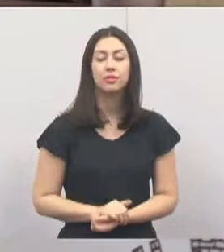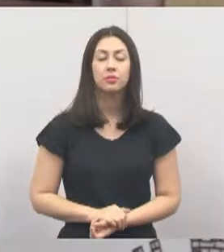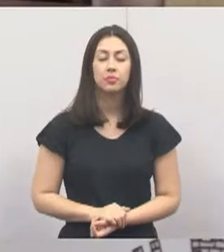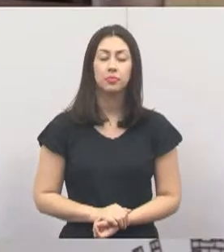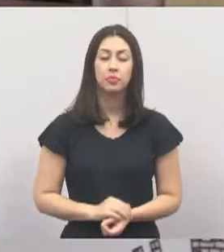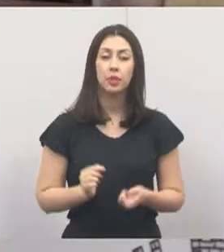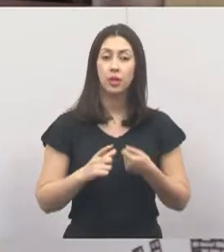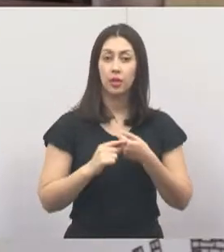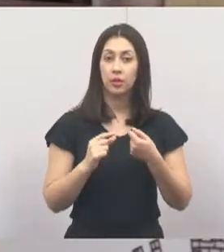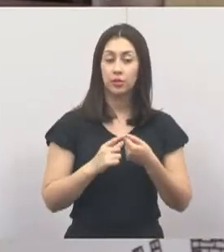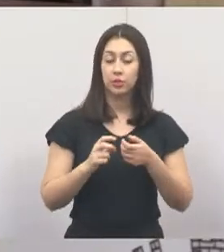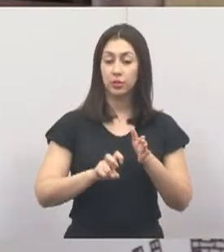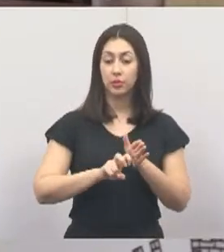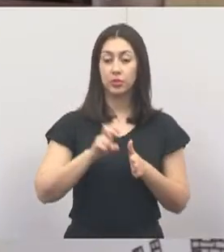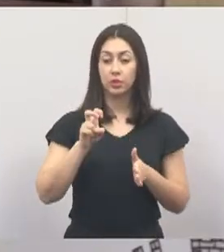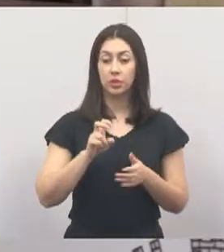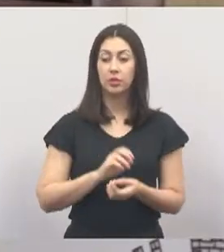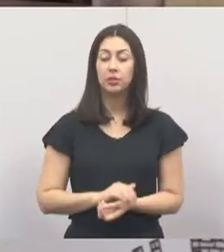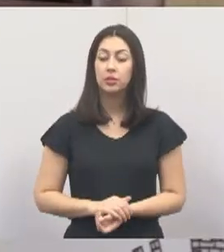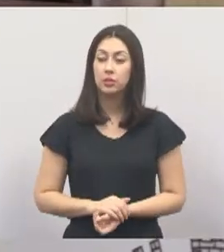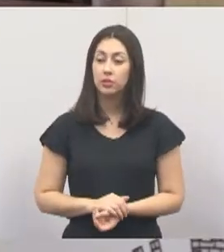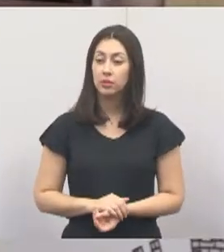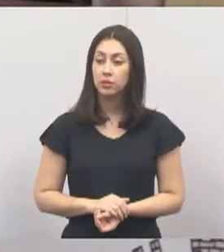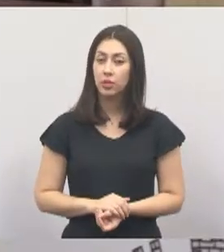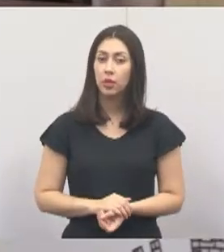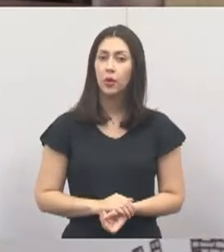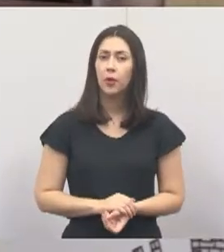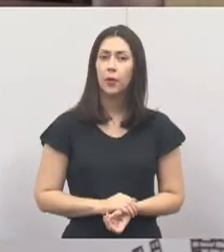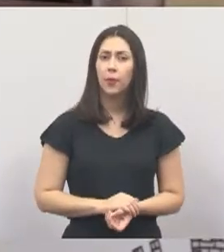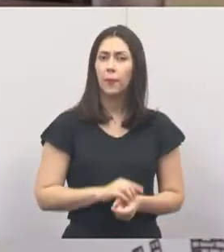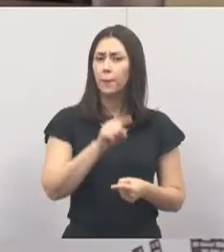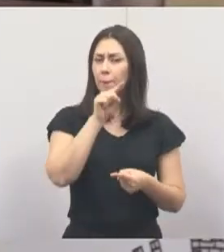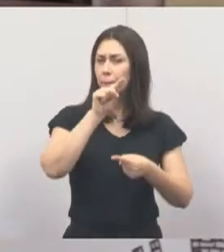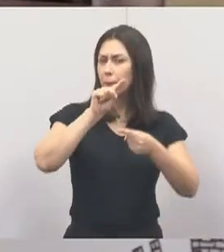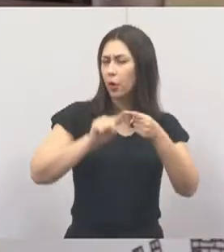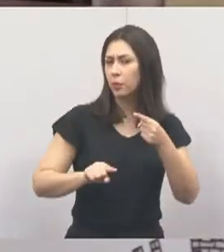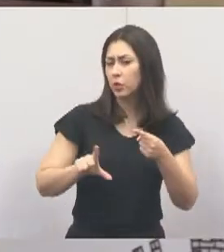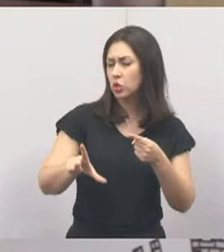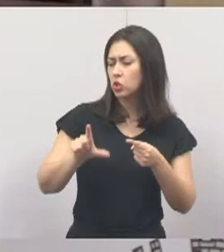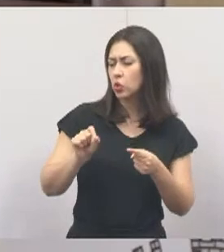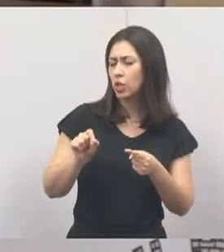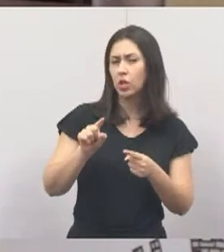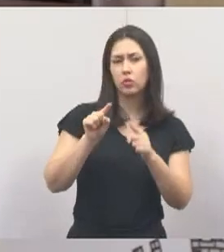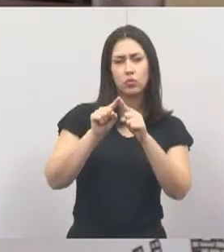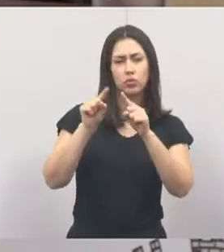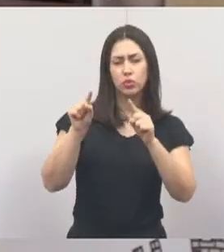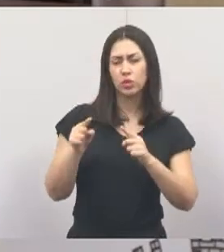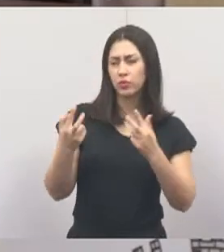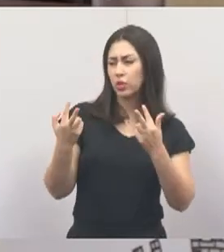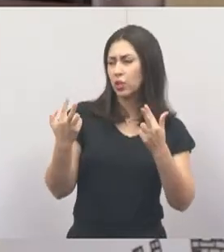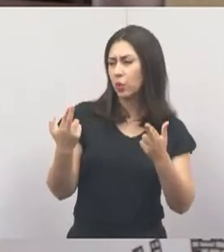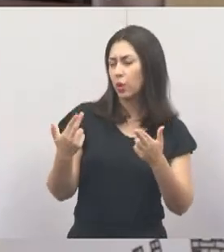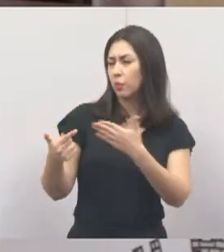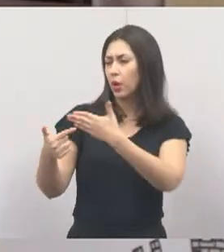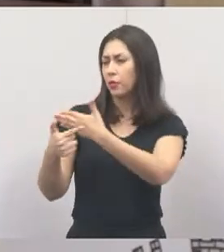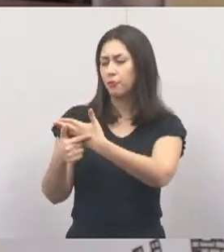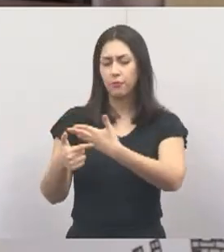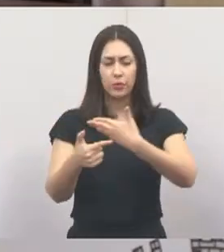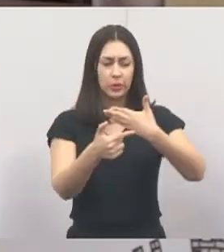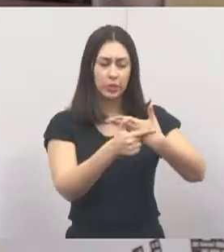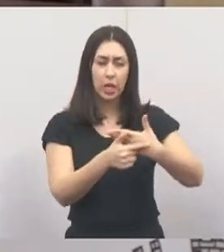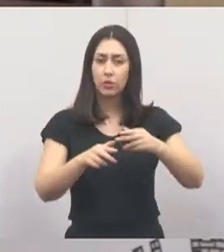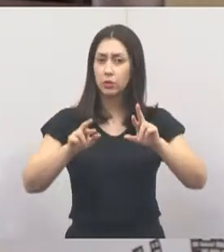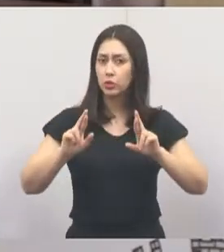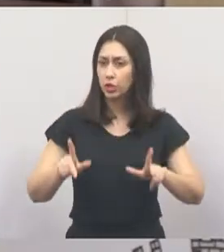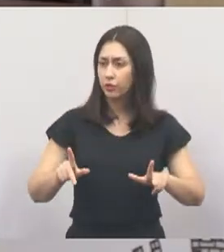Artigo 5º. É vedada a nomeação de um mesmo servidor para desenvolver mais de uma das